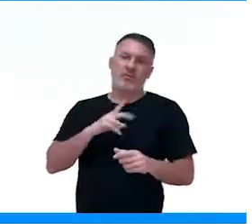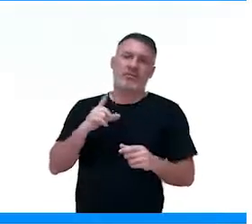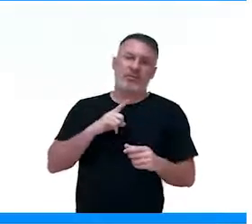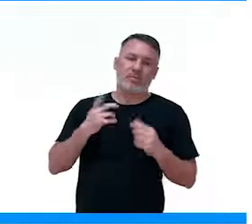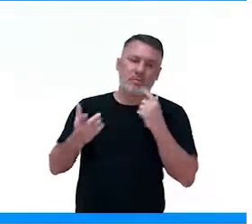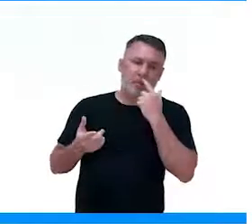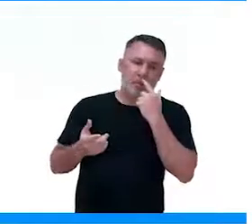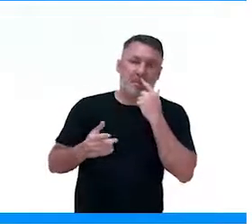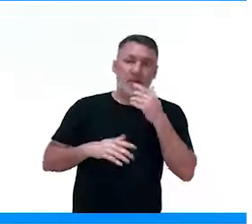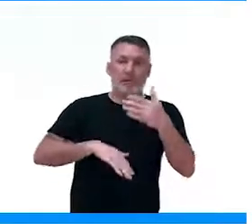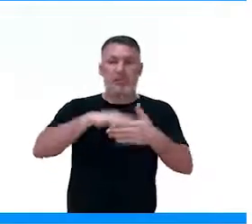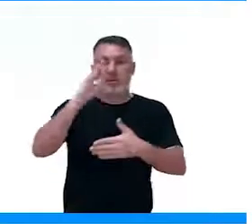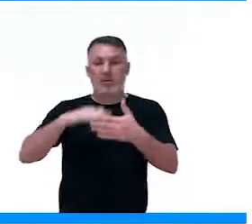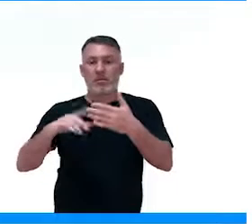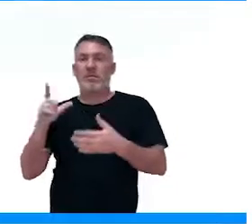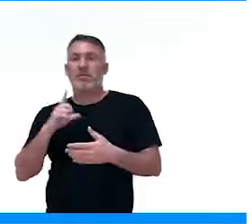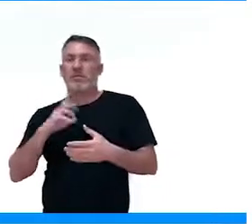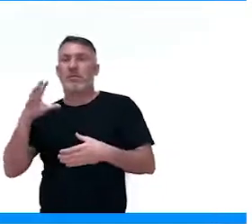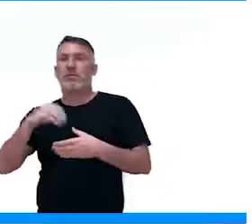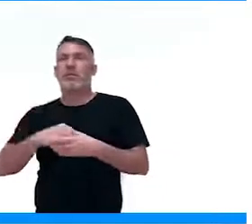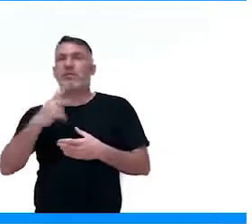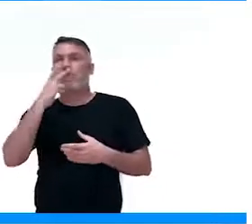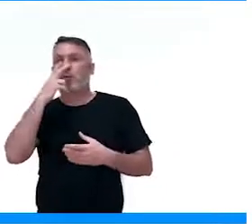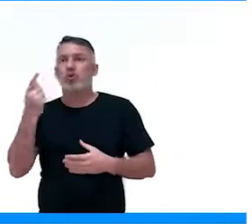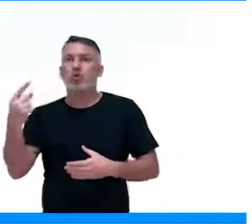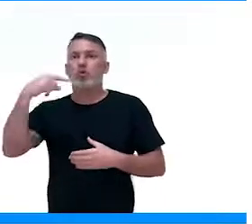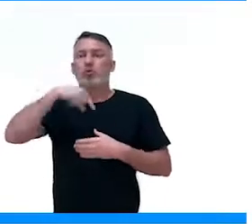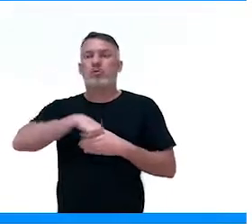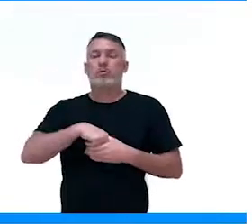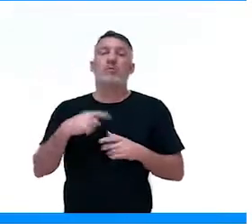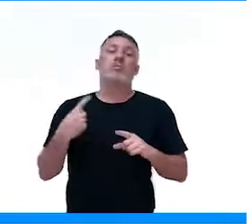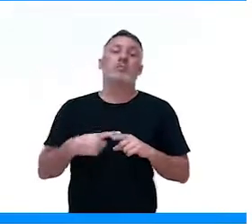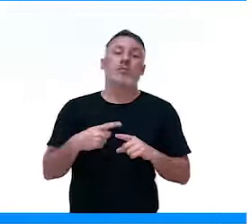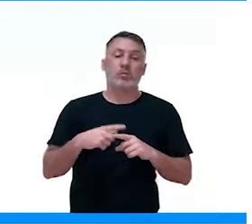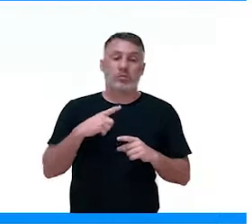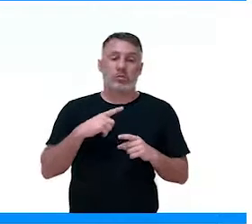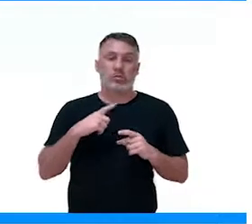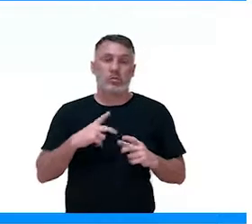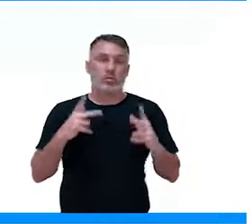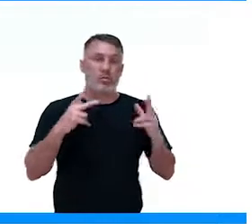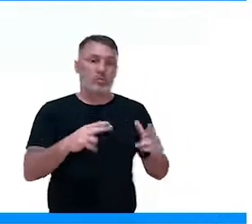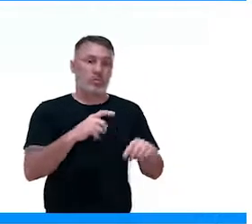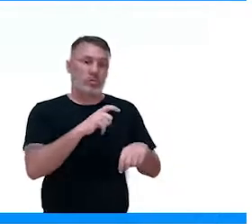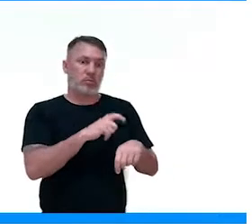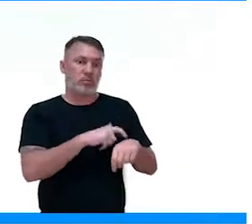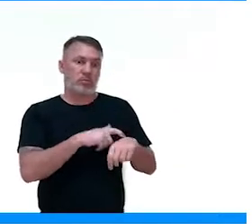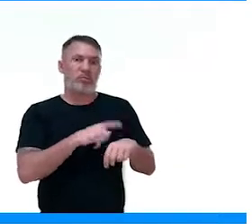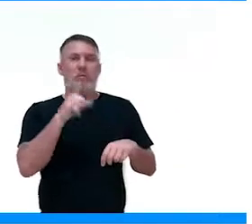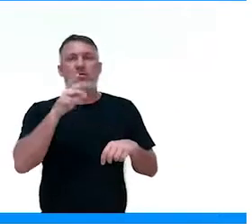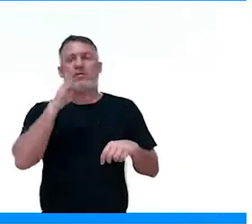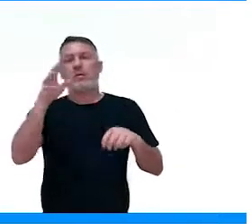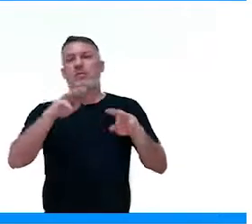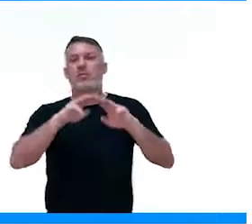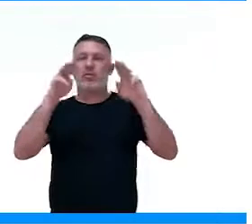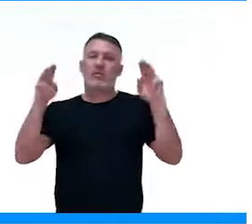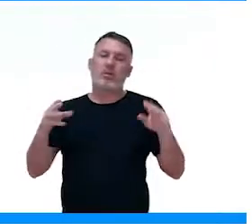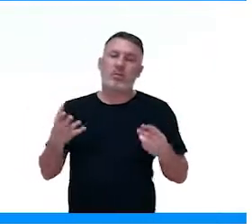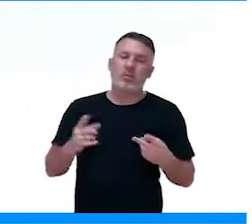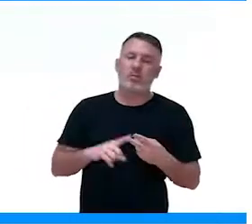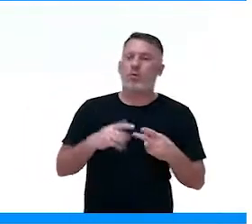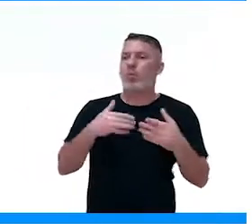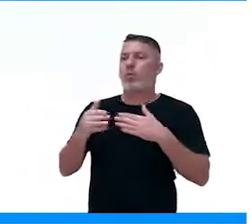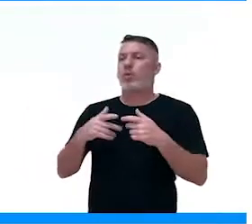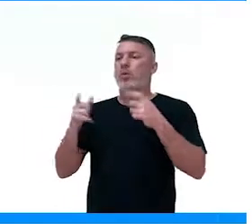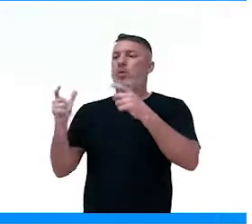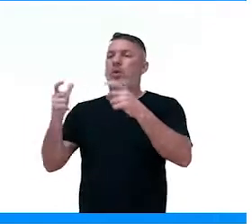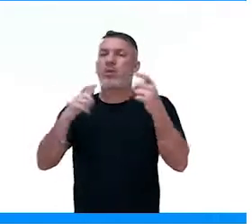cada um, né? A pintura tem um quê de subjetivo, porque ao mesmo tempo que você pode ir a um museu, a